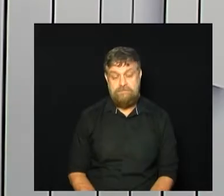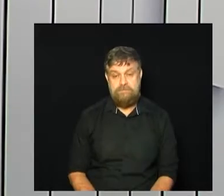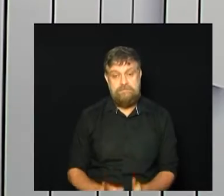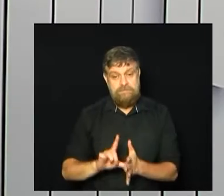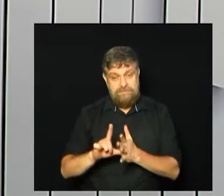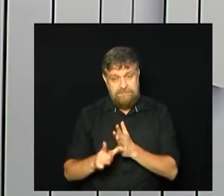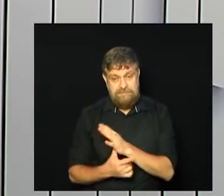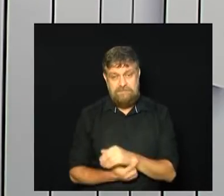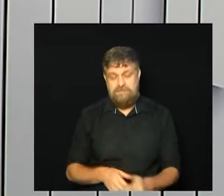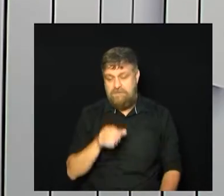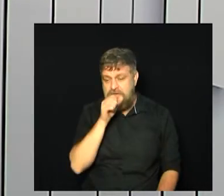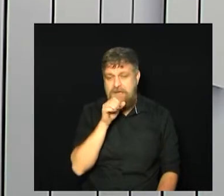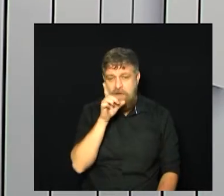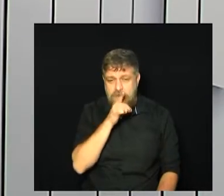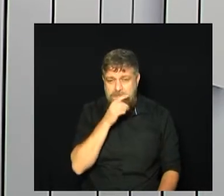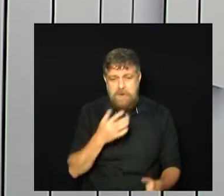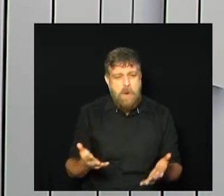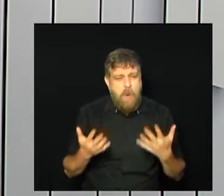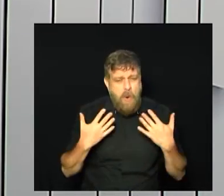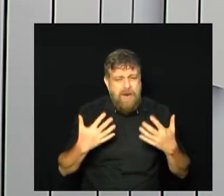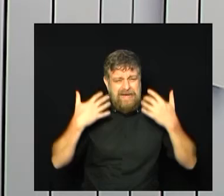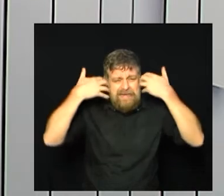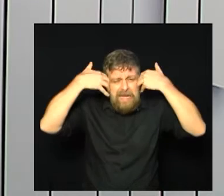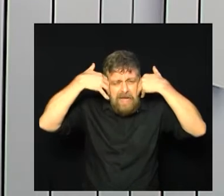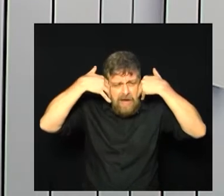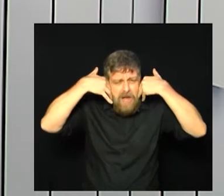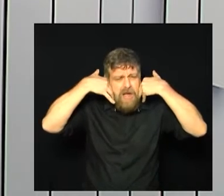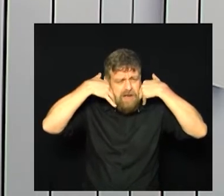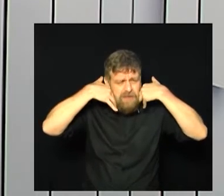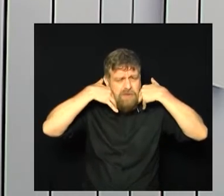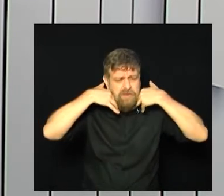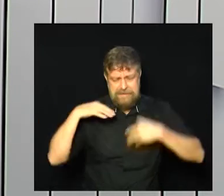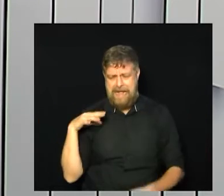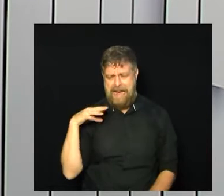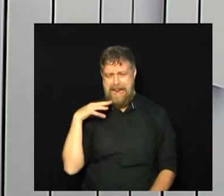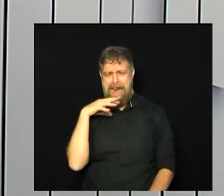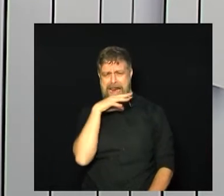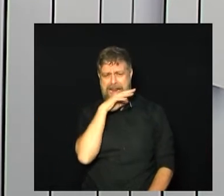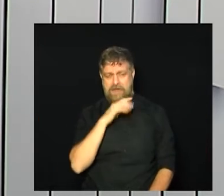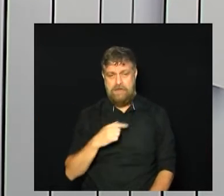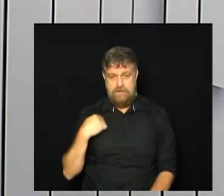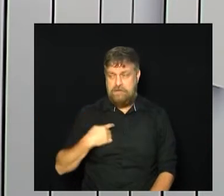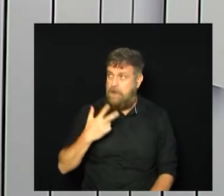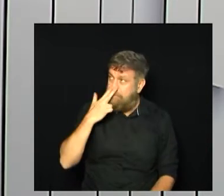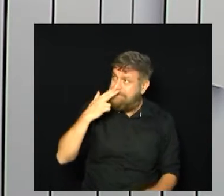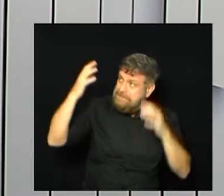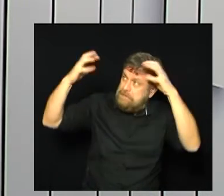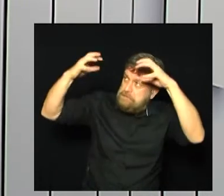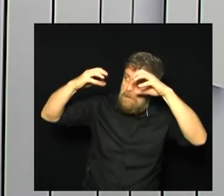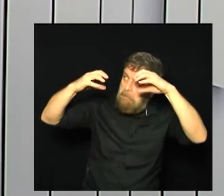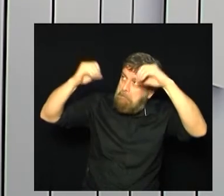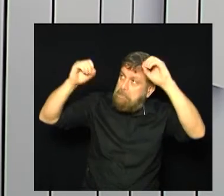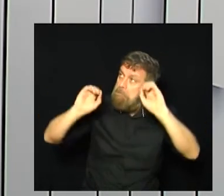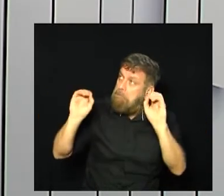Depois de um fim de semana quente, de muito calor aqui em Campinas, ontem até ameaçou uma chuva, mas ela não caiu não,